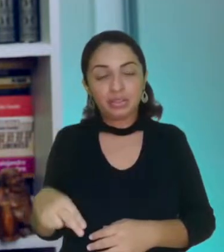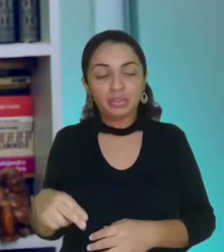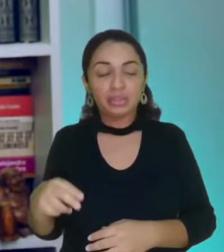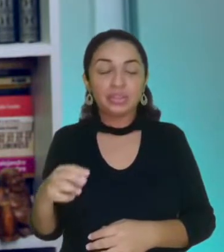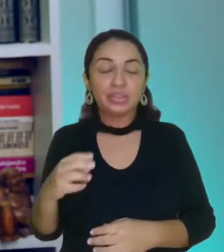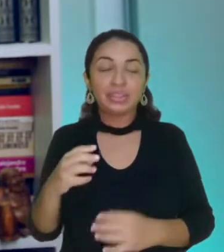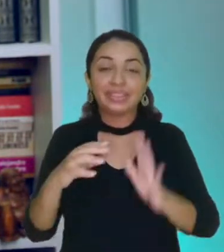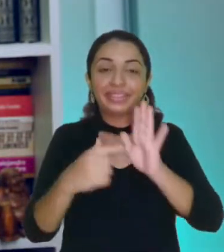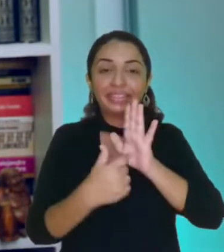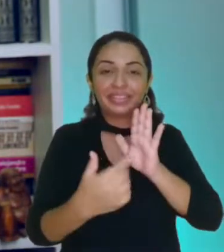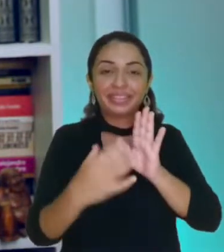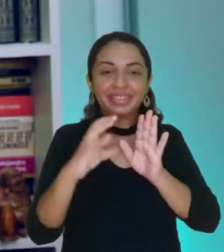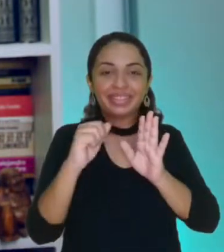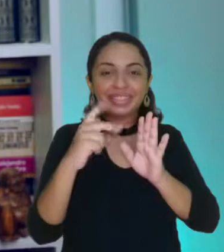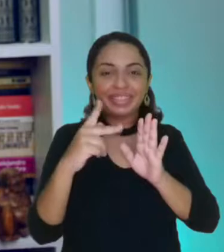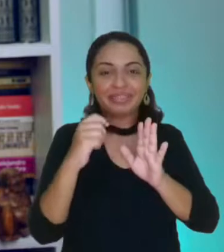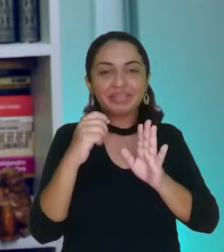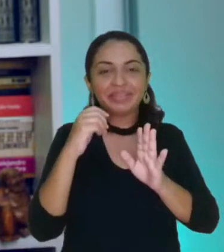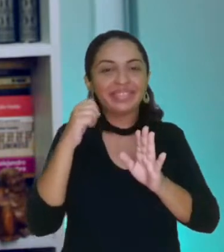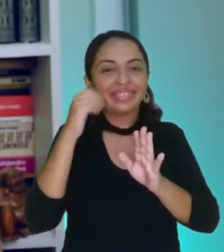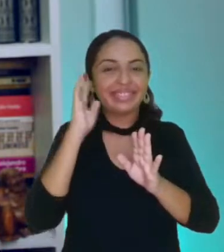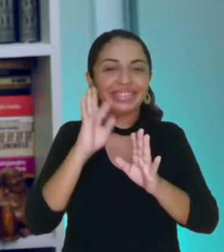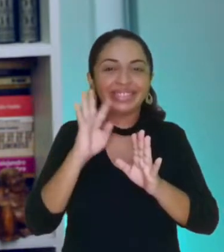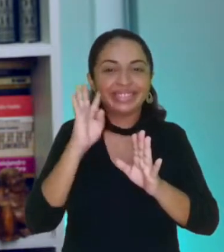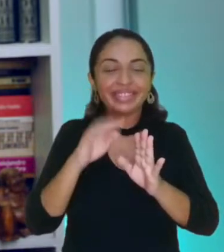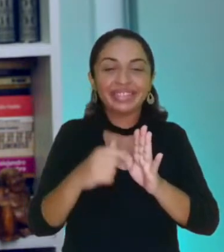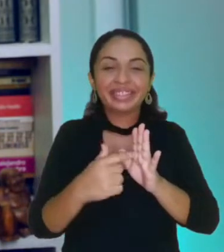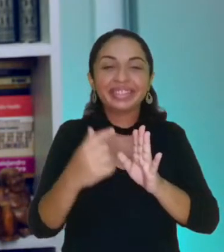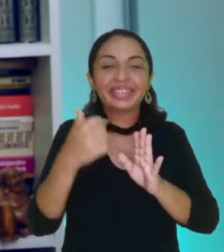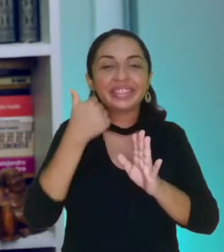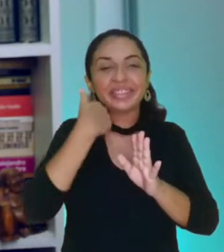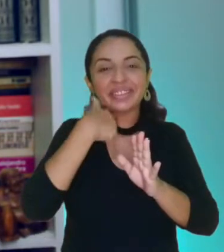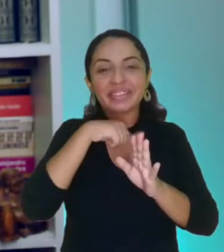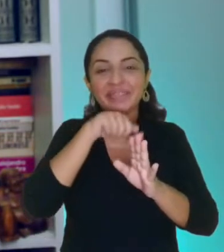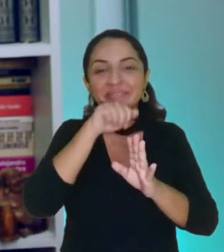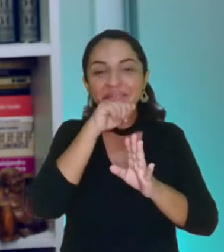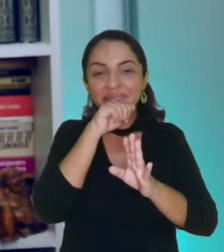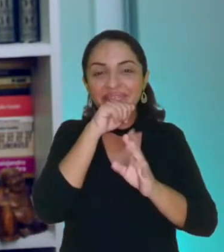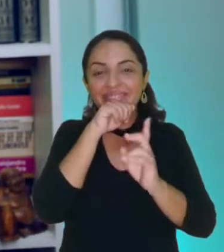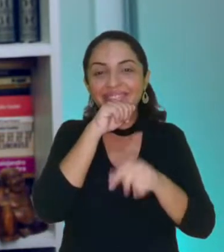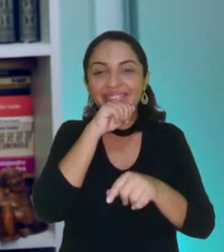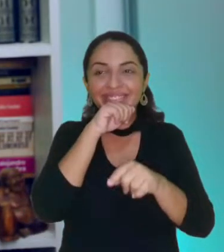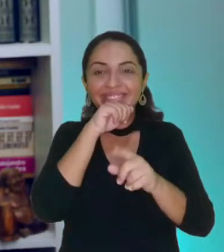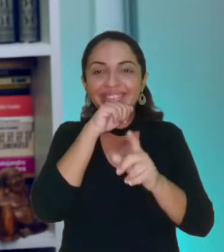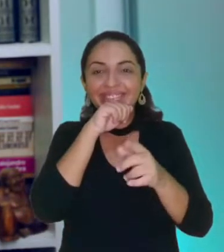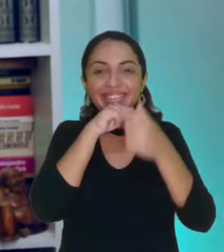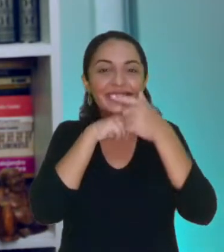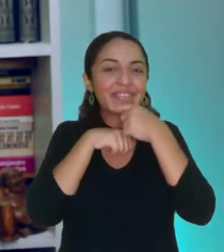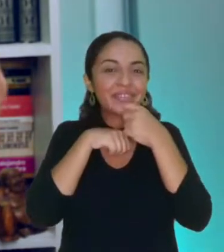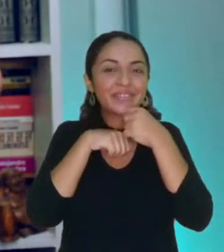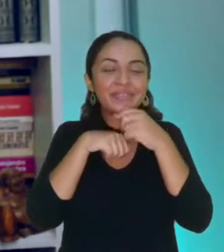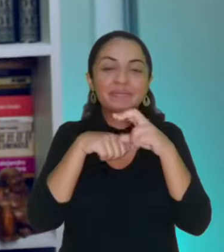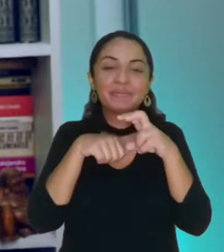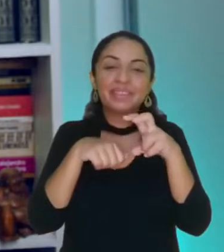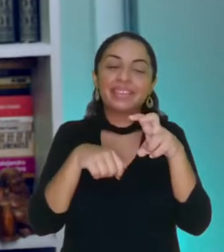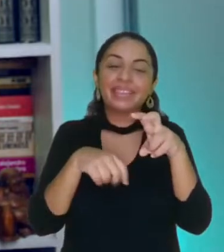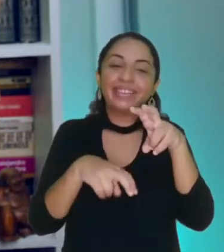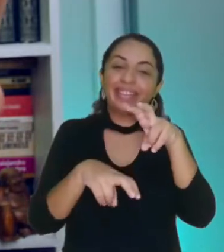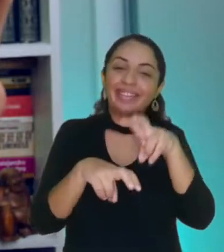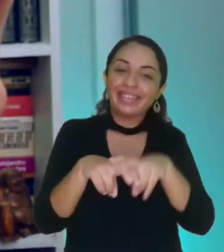É legal essa capa aqui, porque bota a mãe do... com certeza é a mãe do Portnoy. Que ele tá num divã, né?